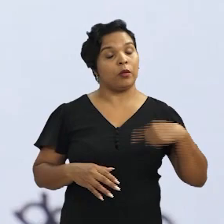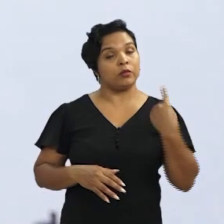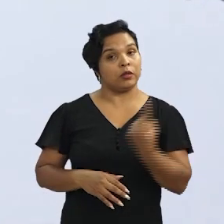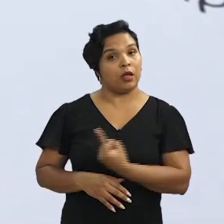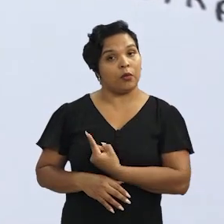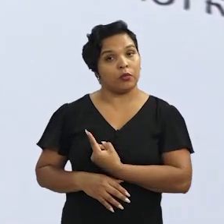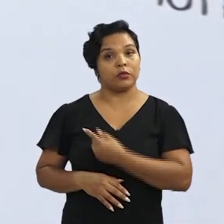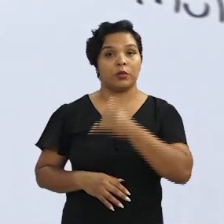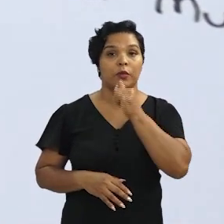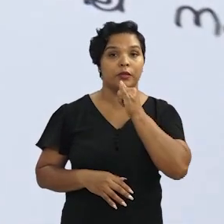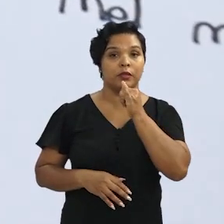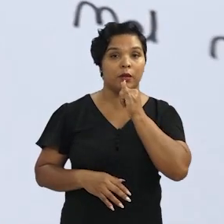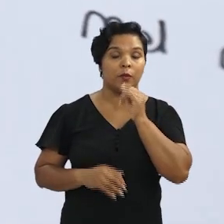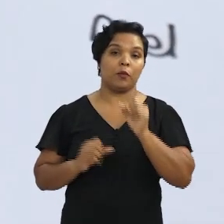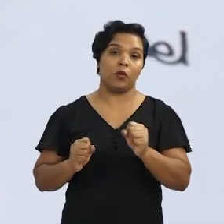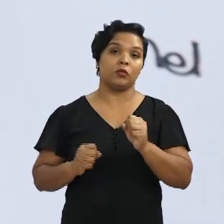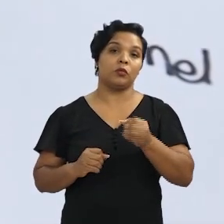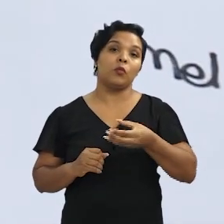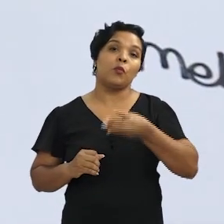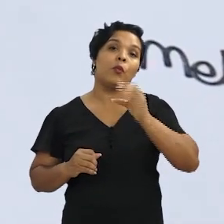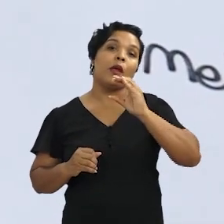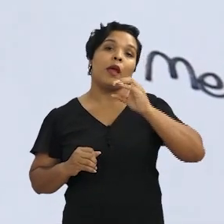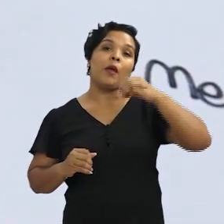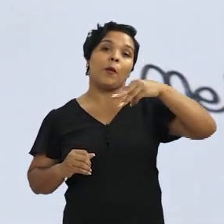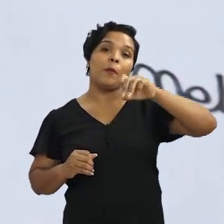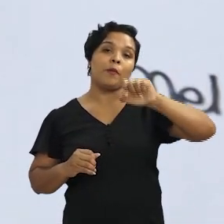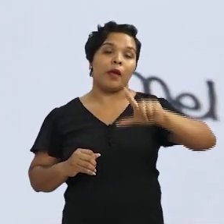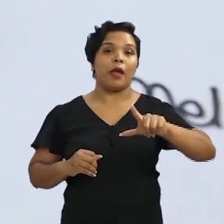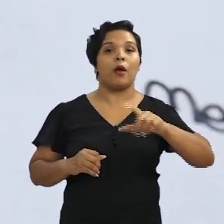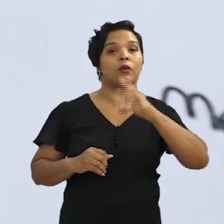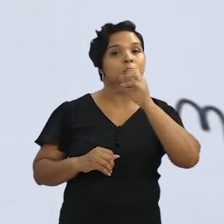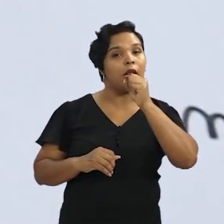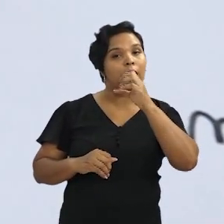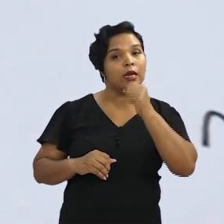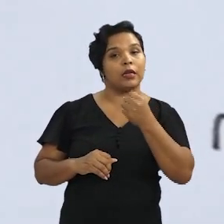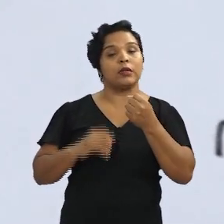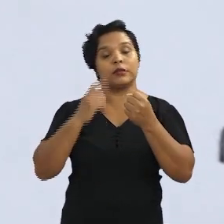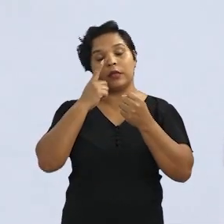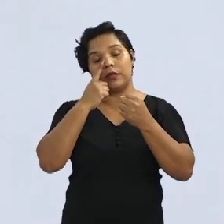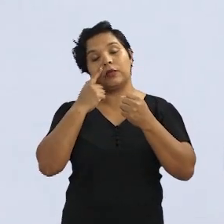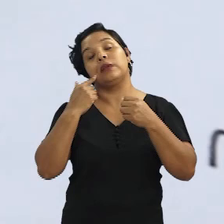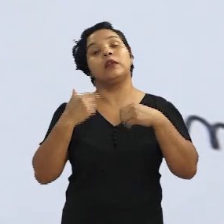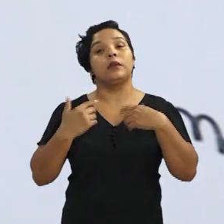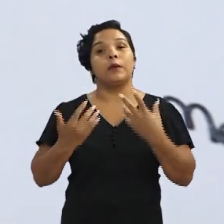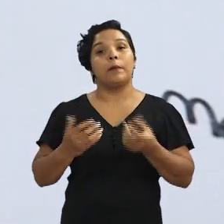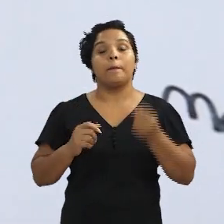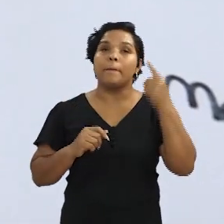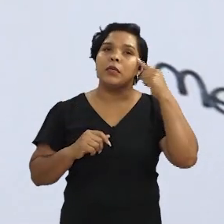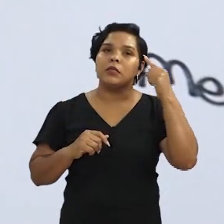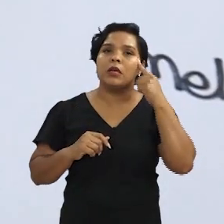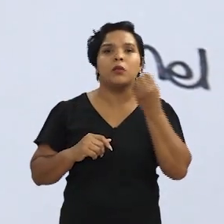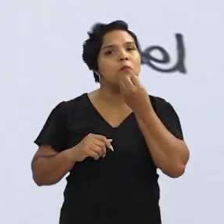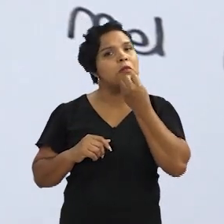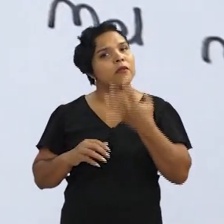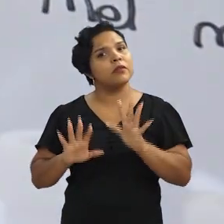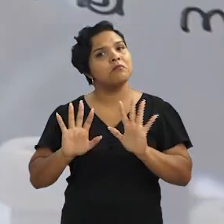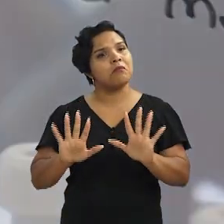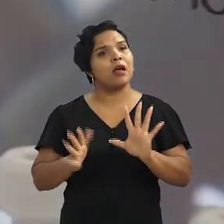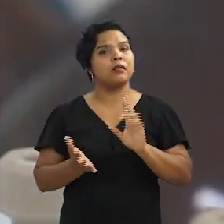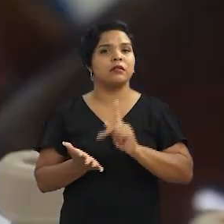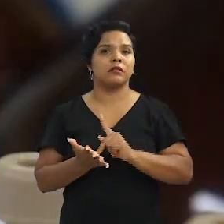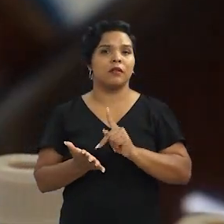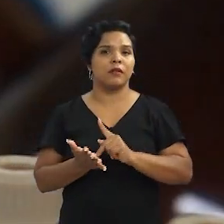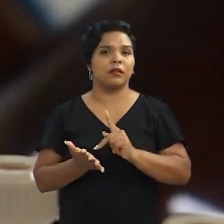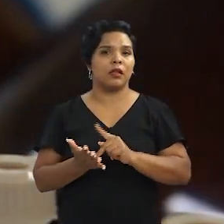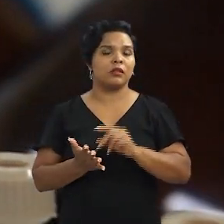nossa saúde. Então, por exemplo, você pode consumir um mel de laranja, um mel de eucalipto, aroeira, pensando nos benefícios,